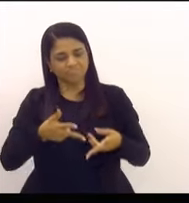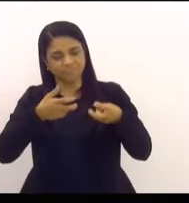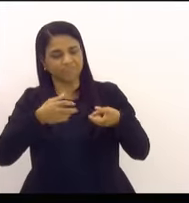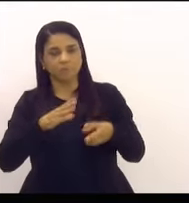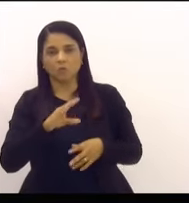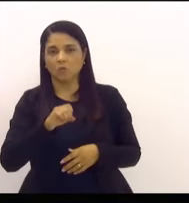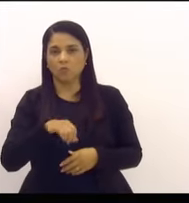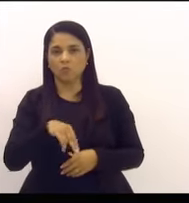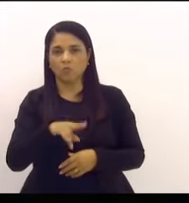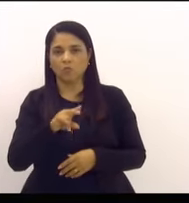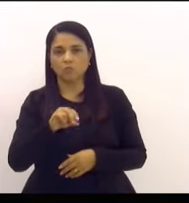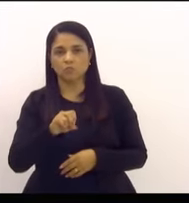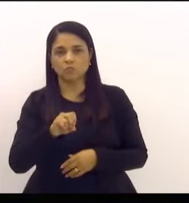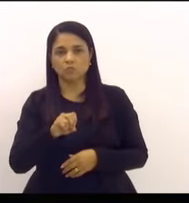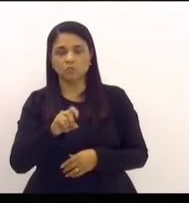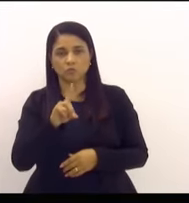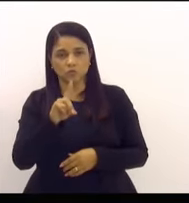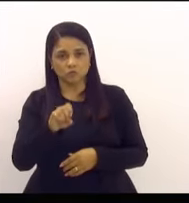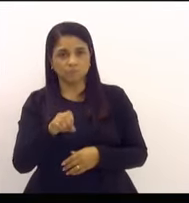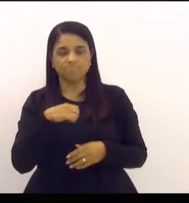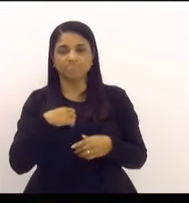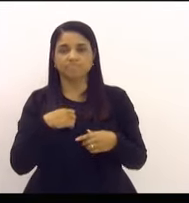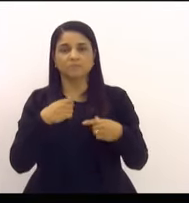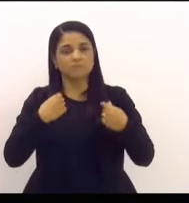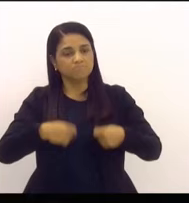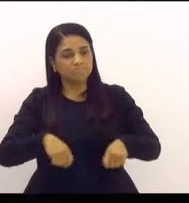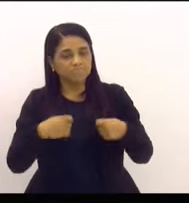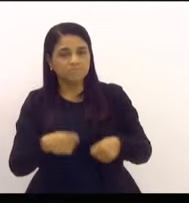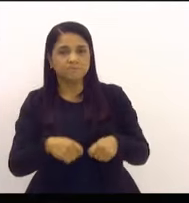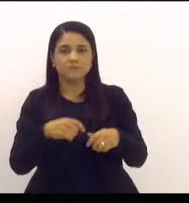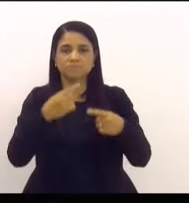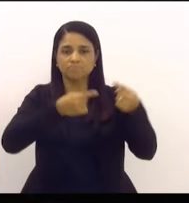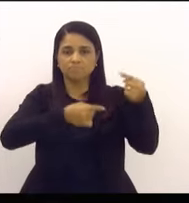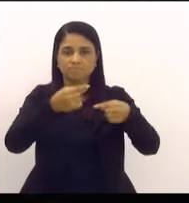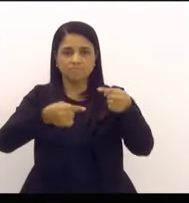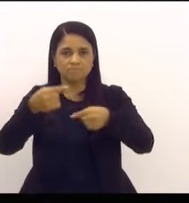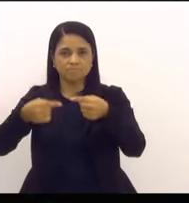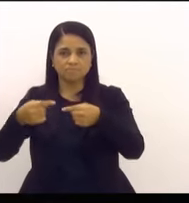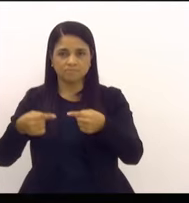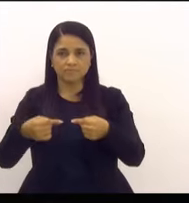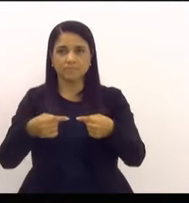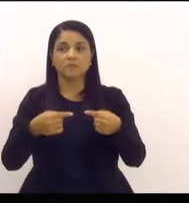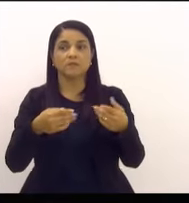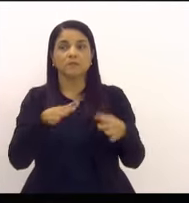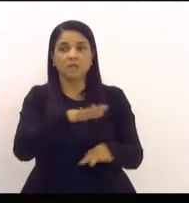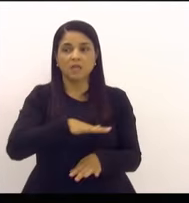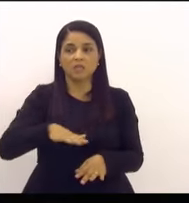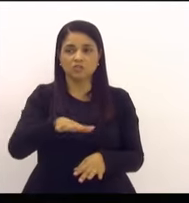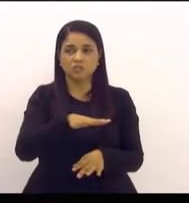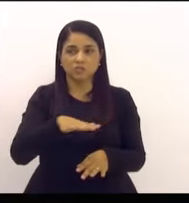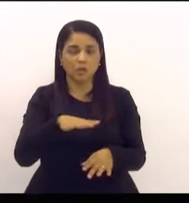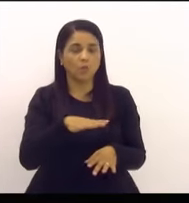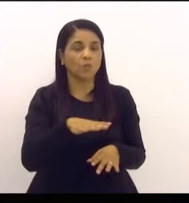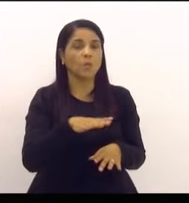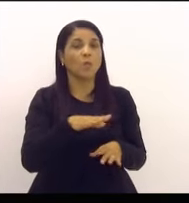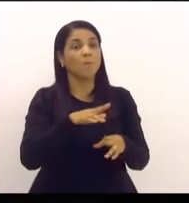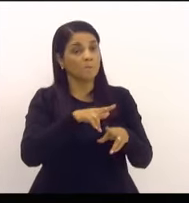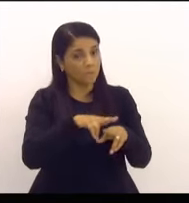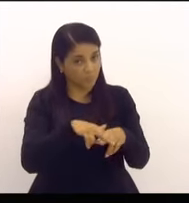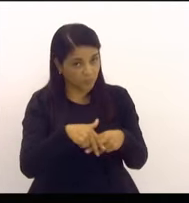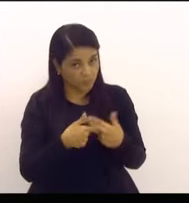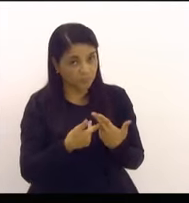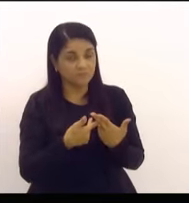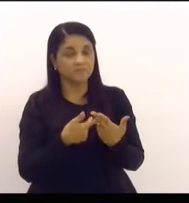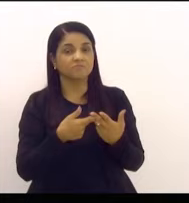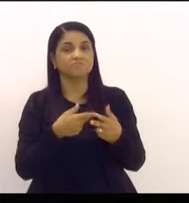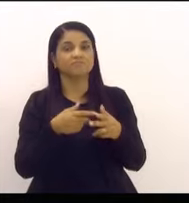instância necessária para promover os debates fundamentais da nossa região. Então, por isso e por apenas isso, quero aqui